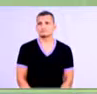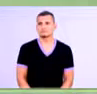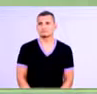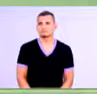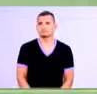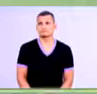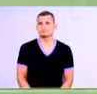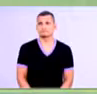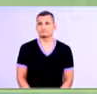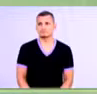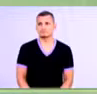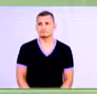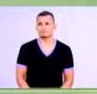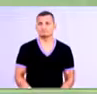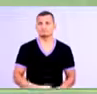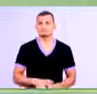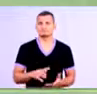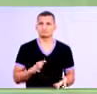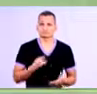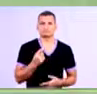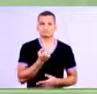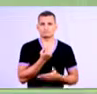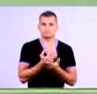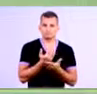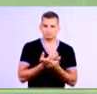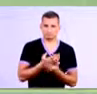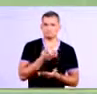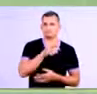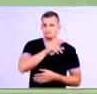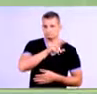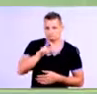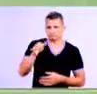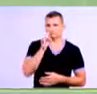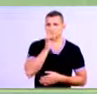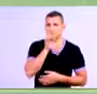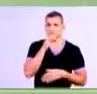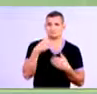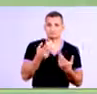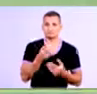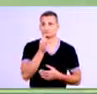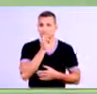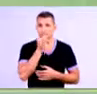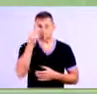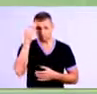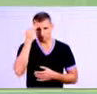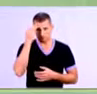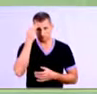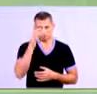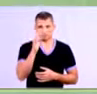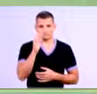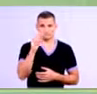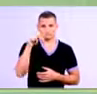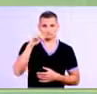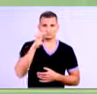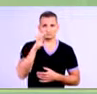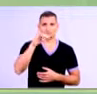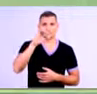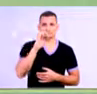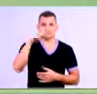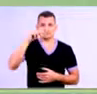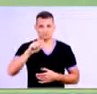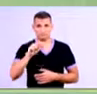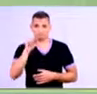E aí a gente estuda esses modelos, né? Então o modelo mental funcional é aquele do nosso